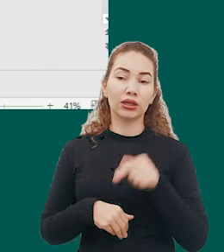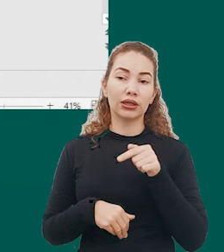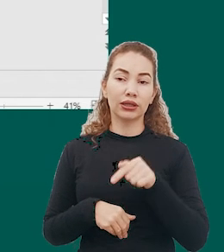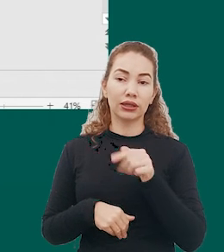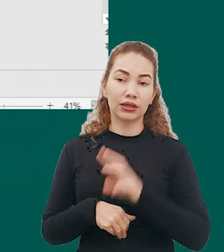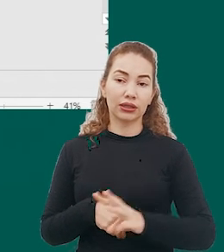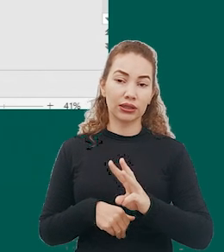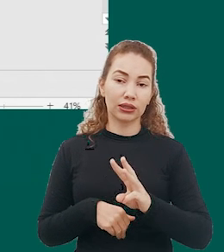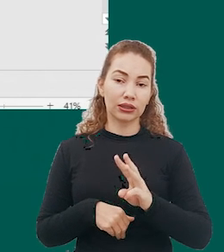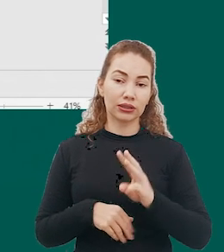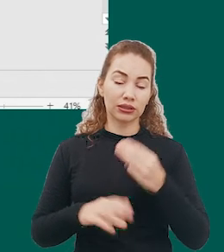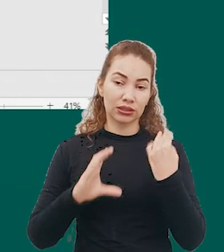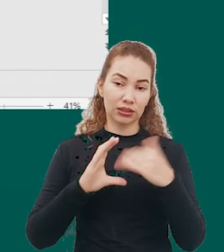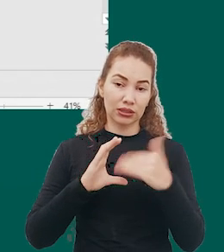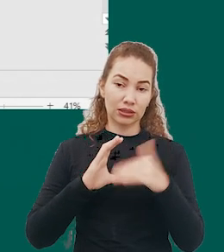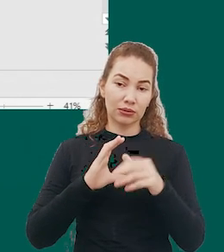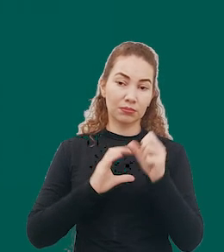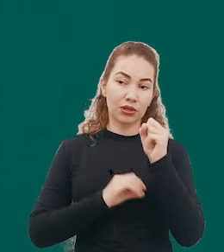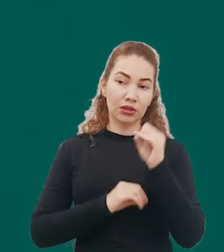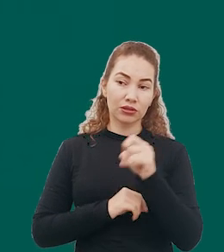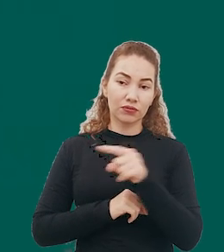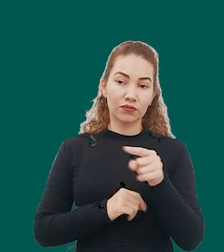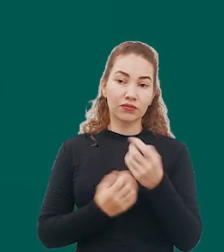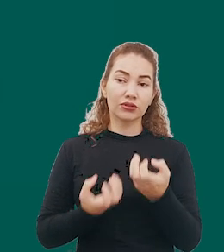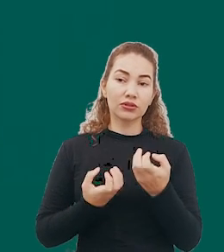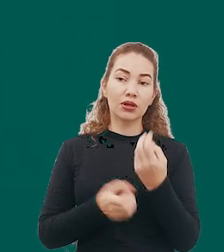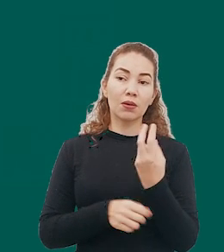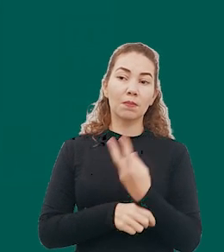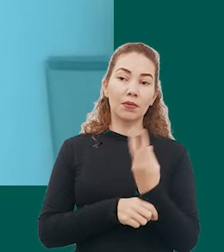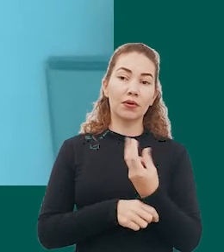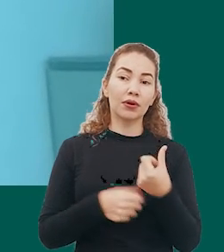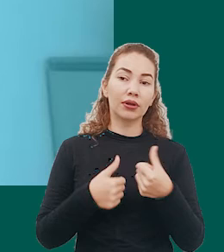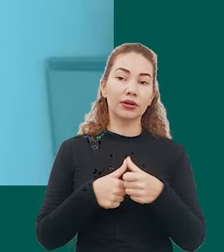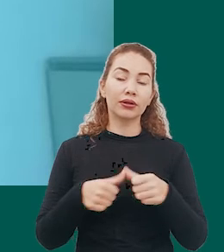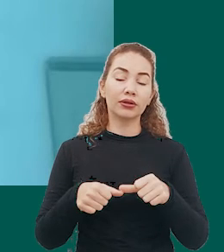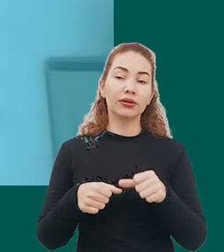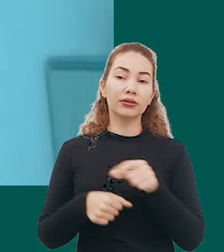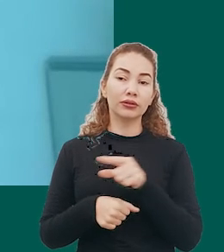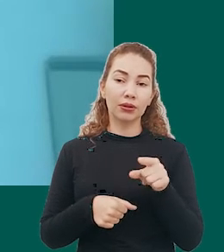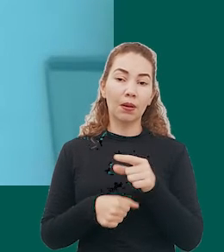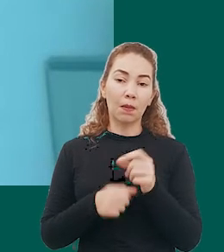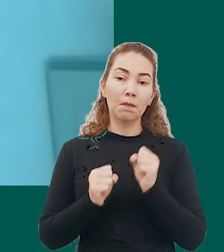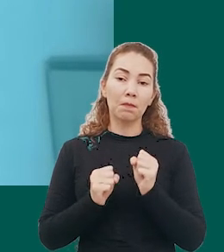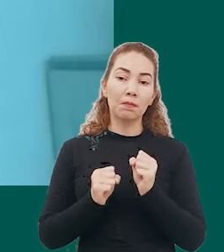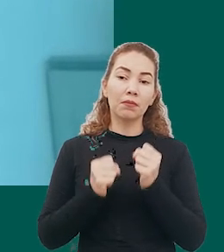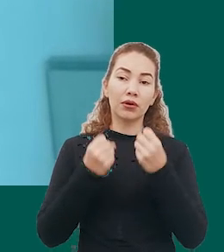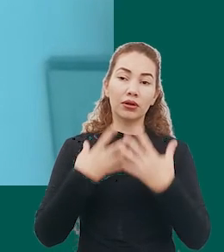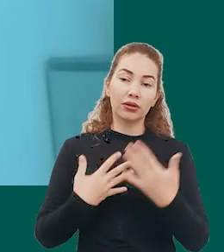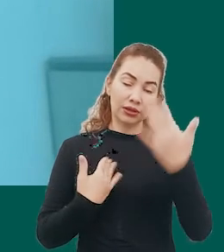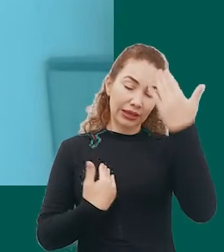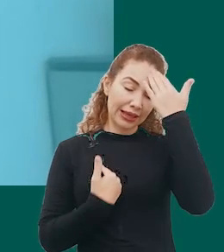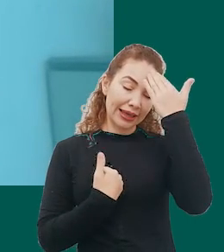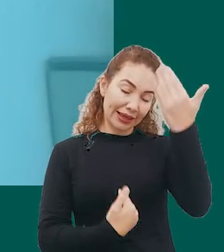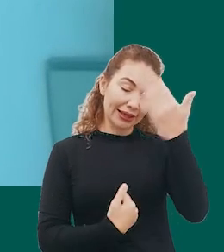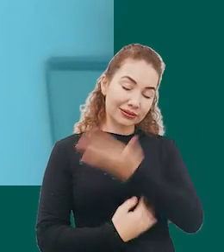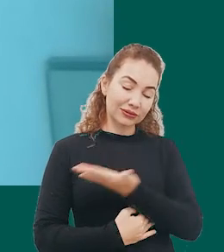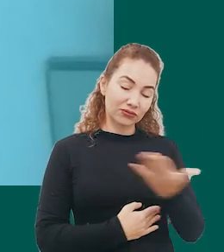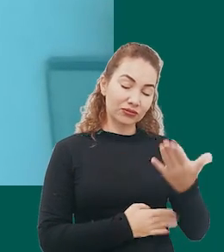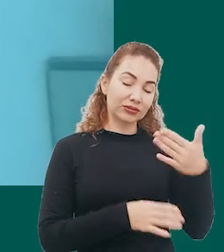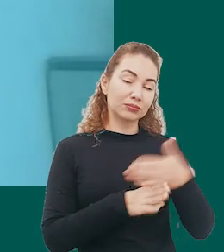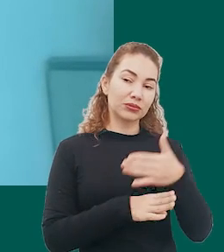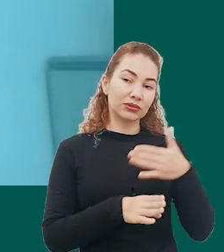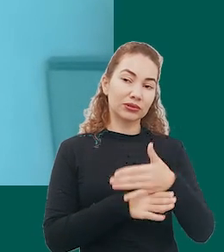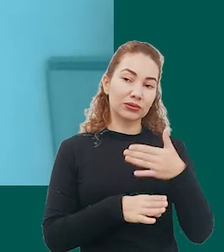esse e-mail, caso queiram nos procurar. Estamos, então, à disposição de vocês. Agradeço aí pela